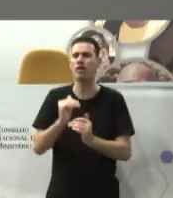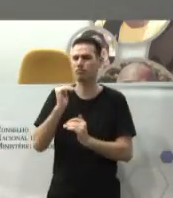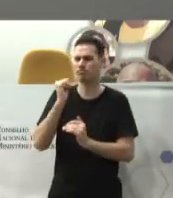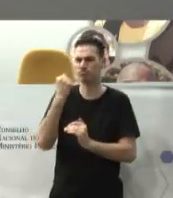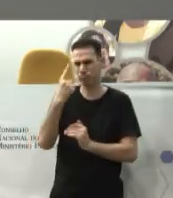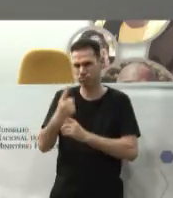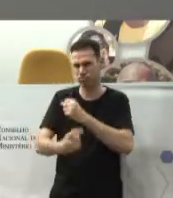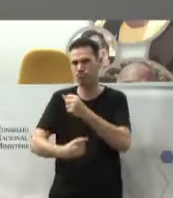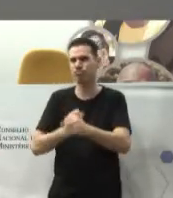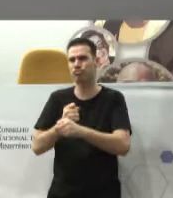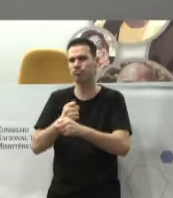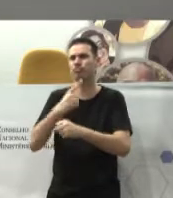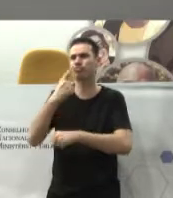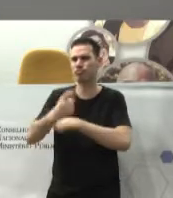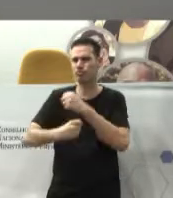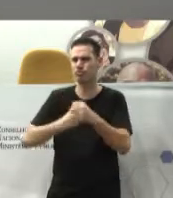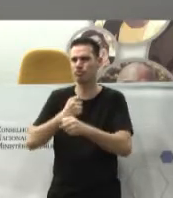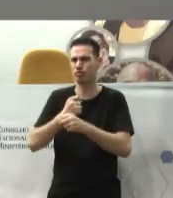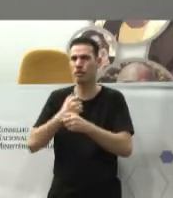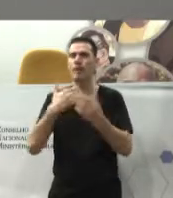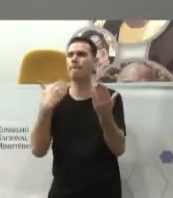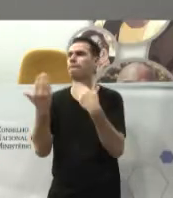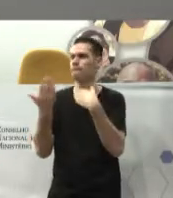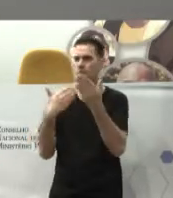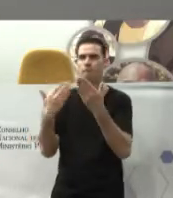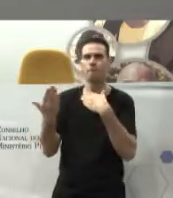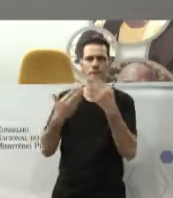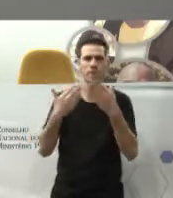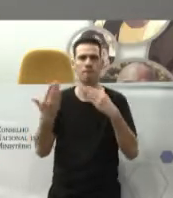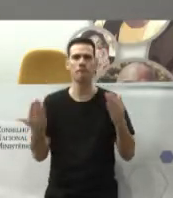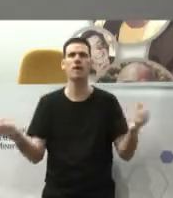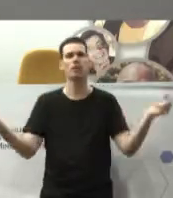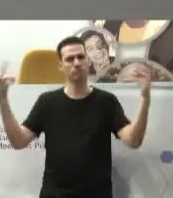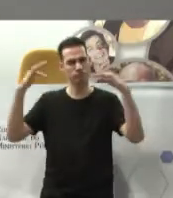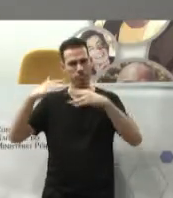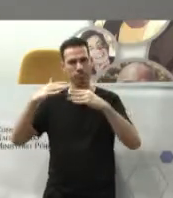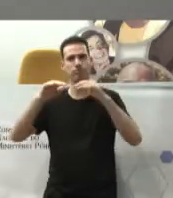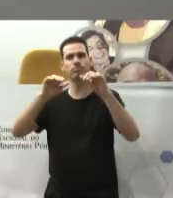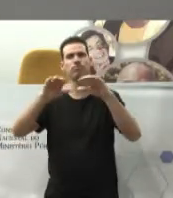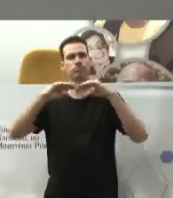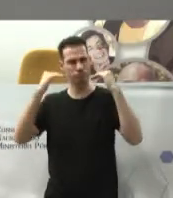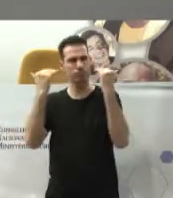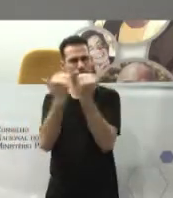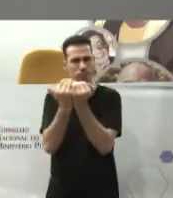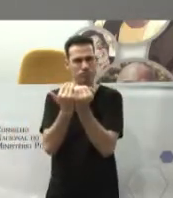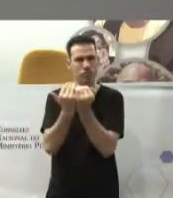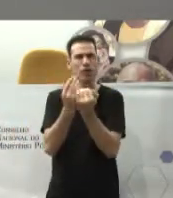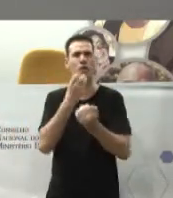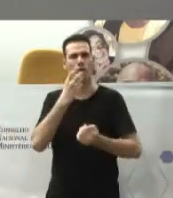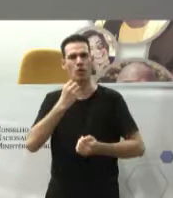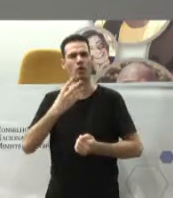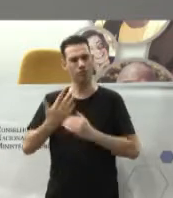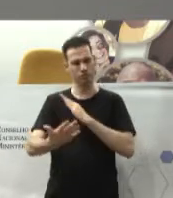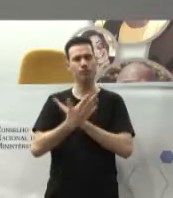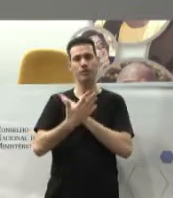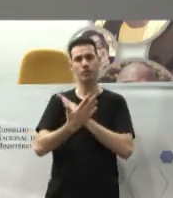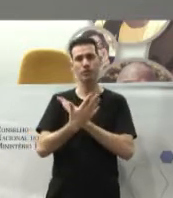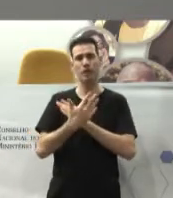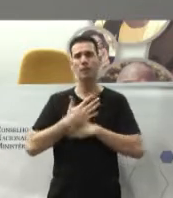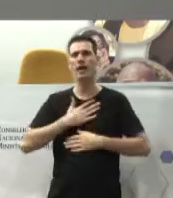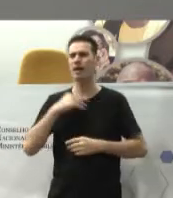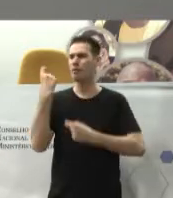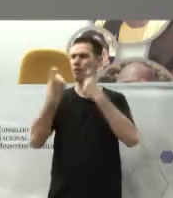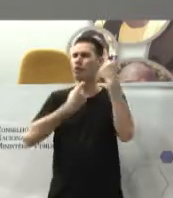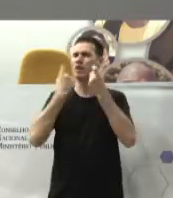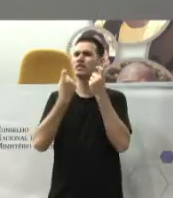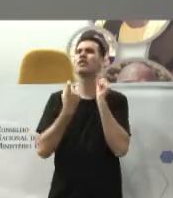estamos amadurecendo. Esses diálogos vão provocando uma percepção diferenciada disso. O que me preocupa enormemente é porque